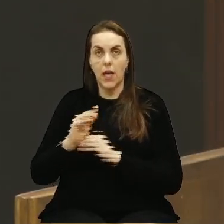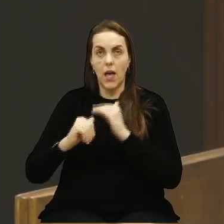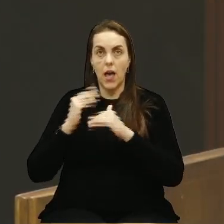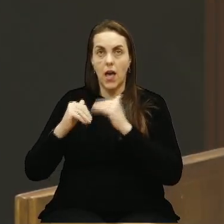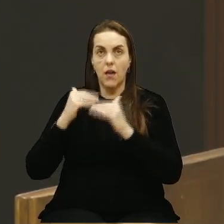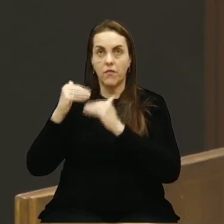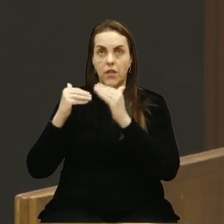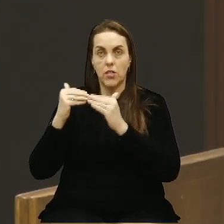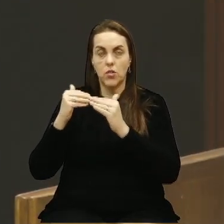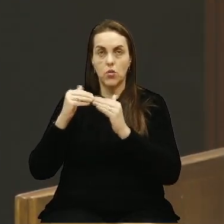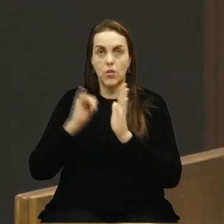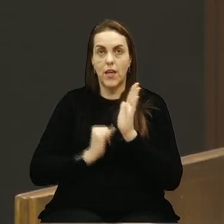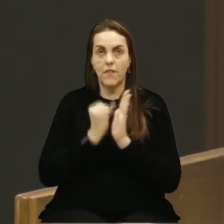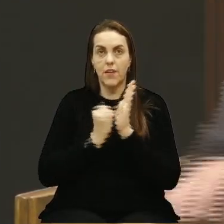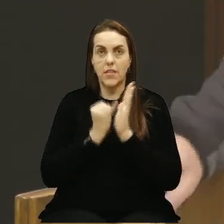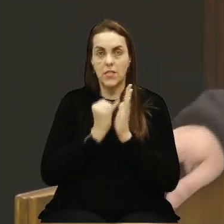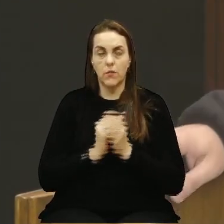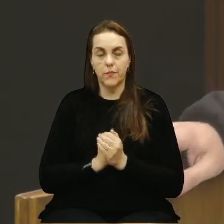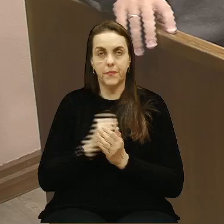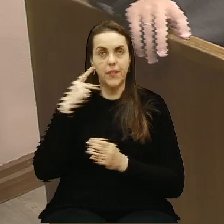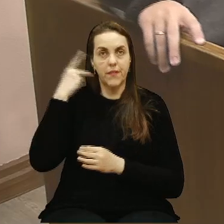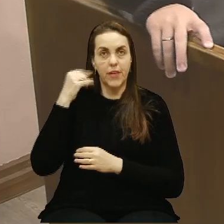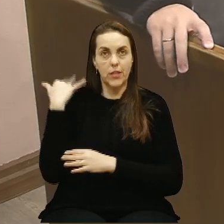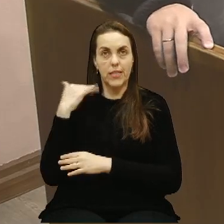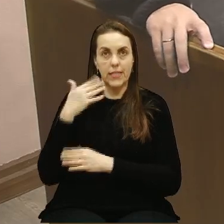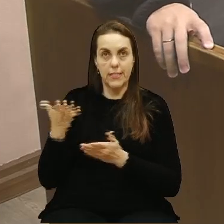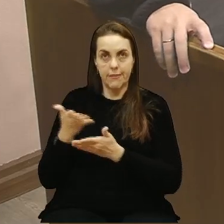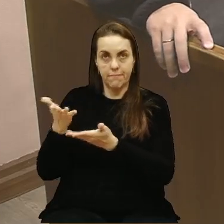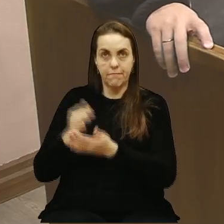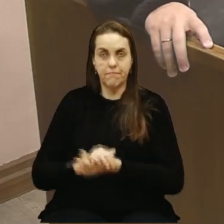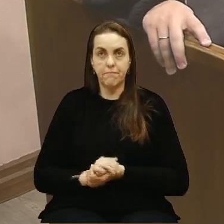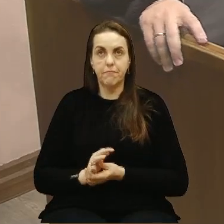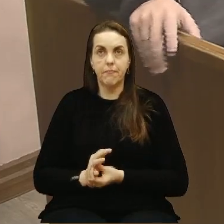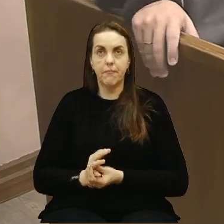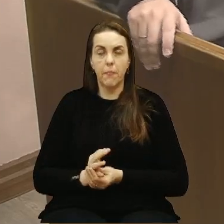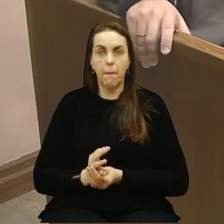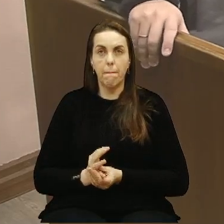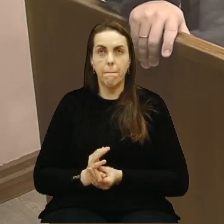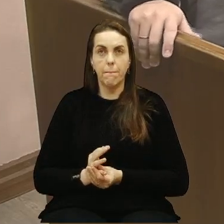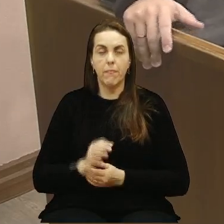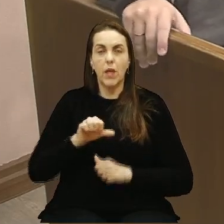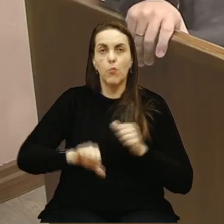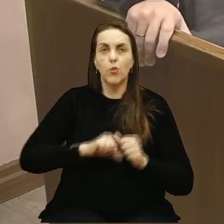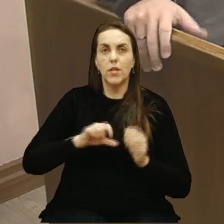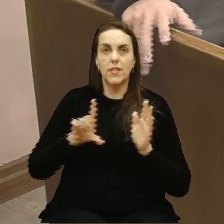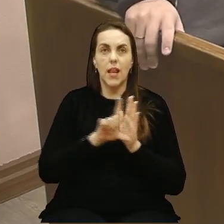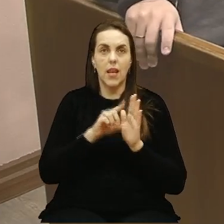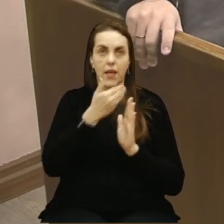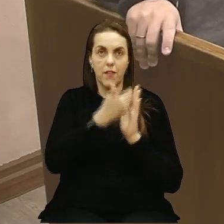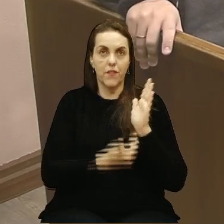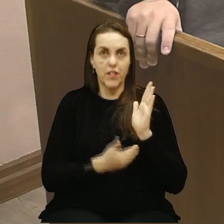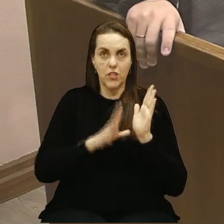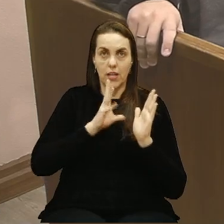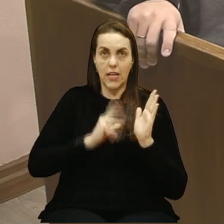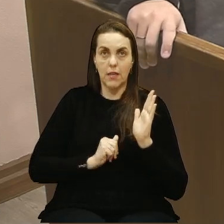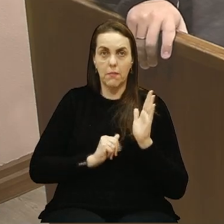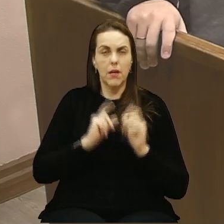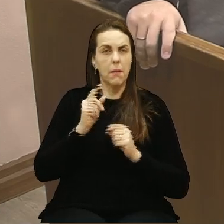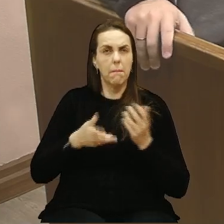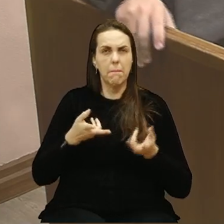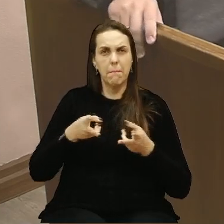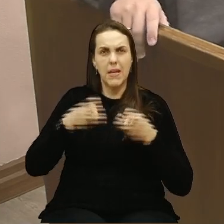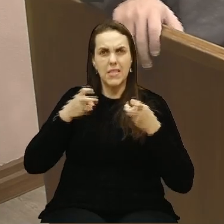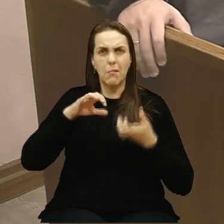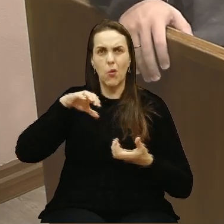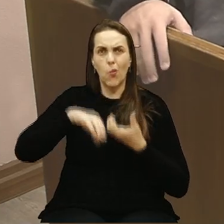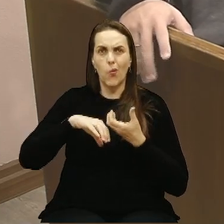avanço da inflação. Vereador Andressa, de imediato. Sobre as mudanças na lei da ficha limpa, a gente vê como o Congresso Nacional está em descompasso